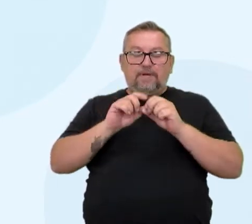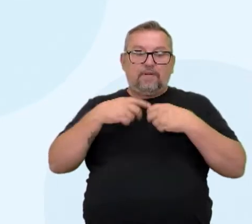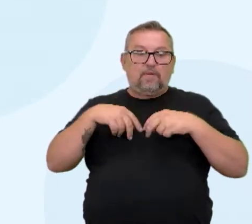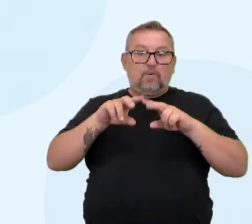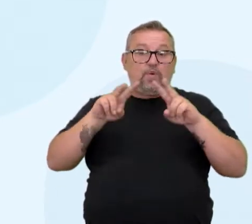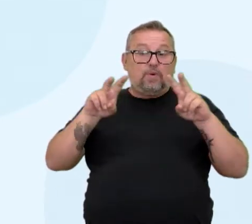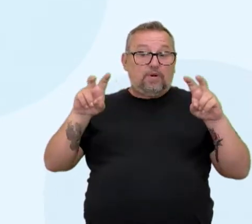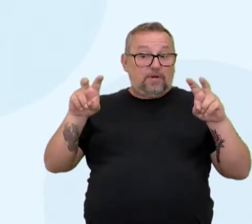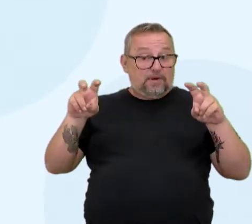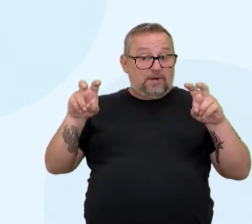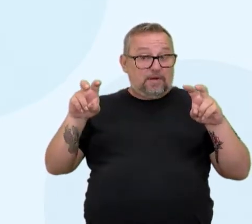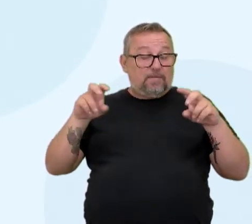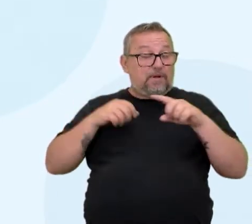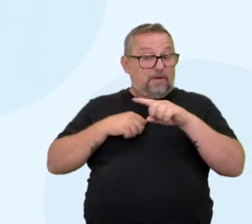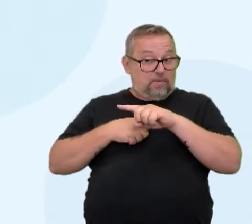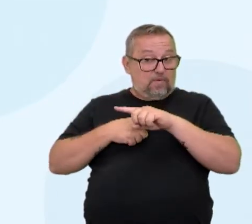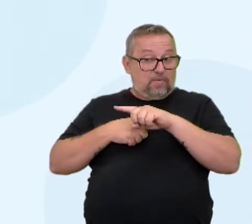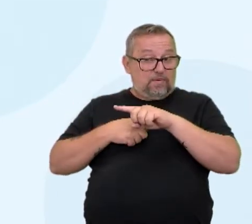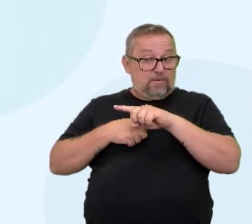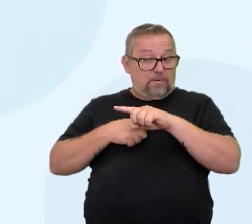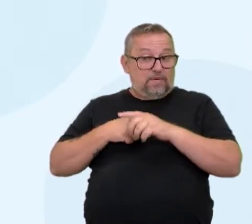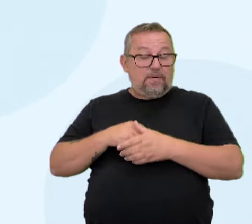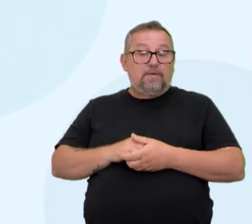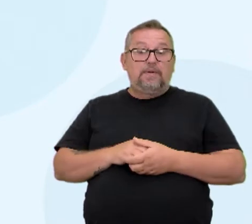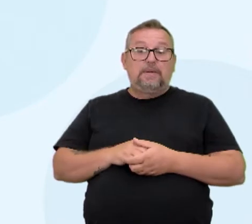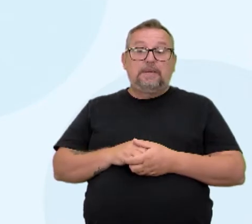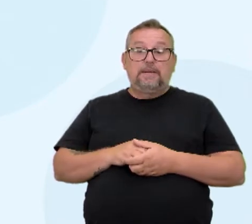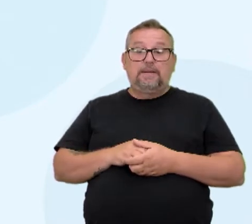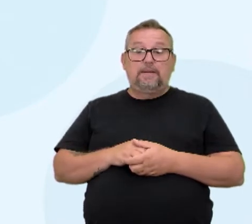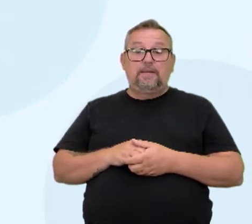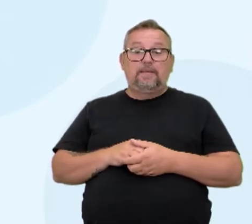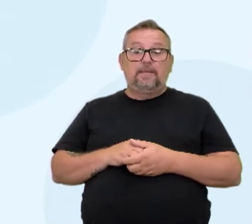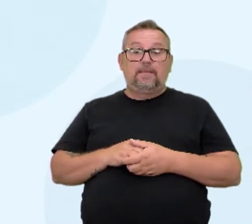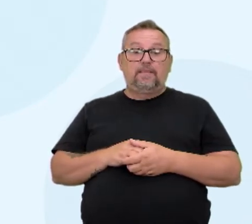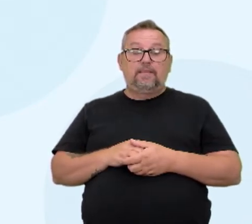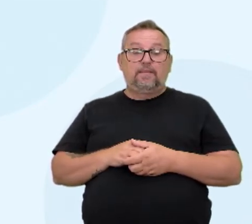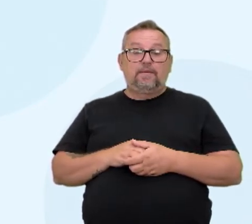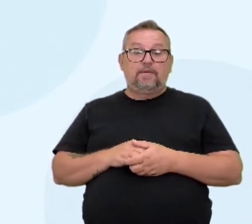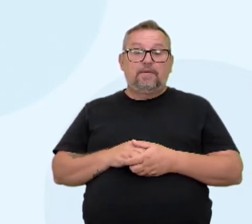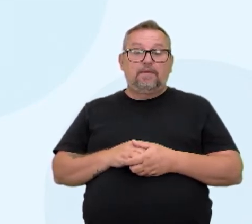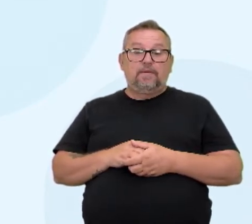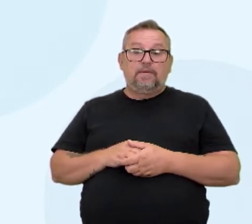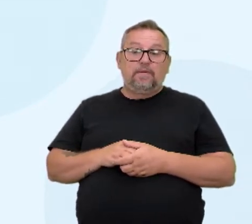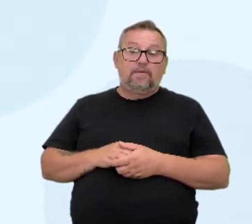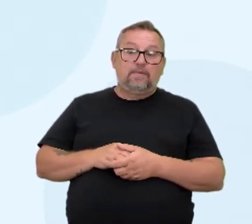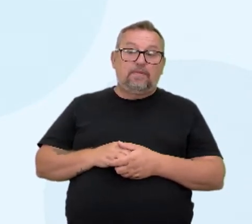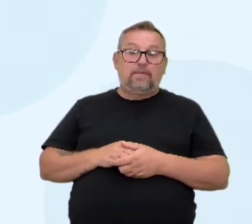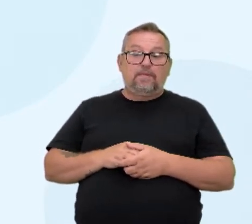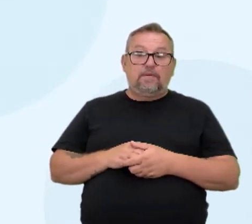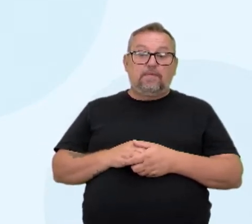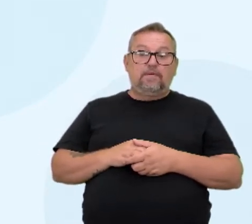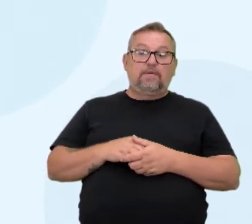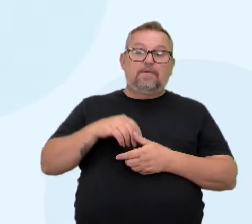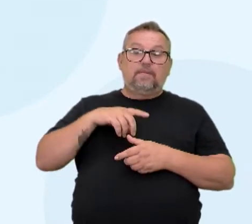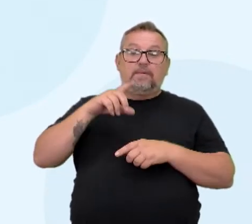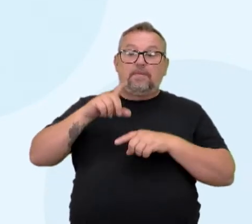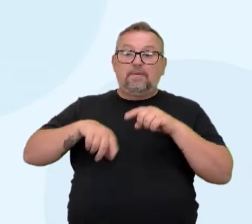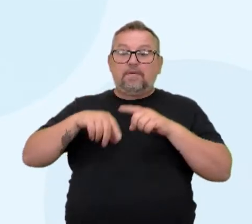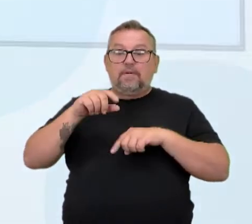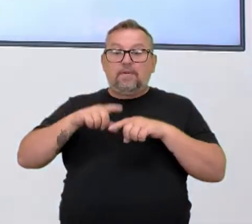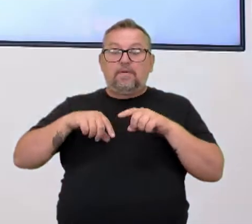tá? O tema, planejamento financeiro e orçamento, que está lá no nosso material